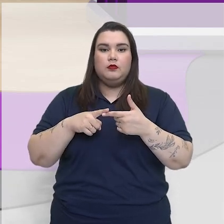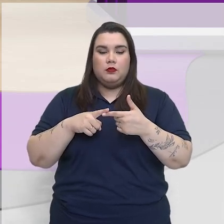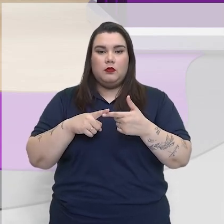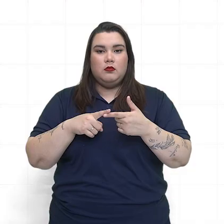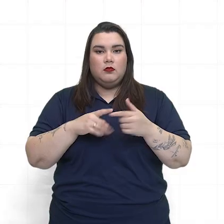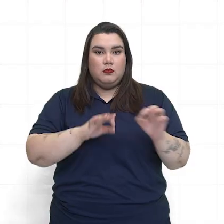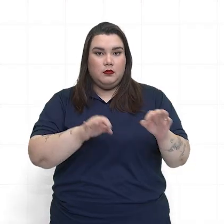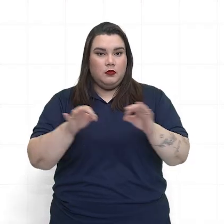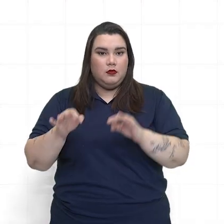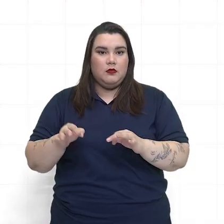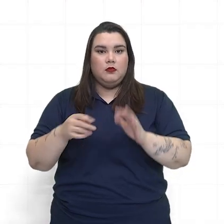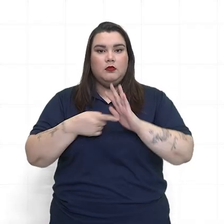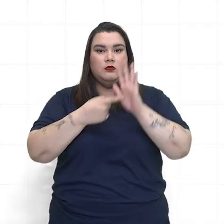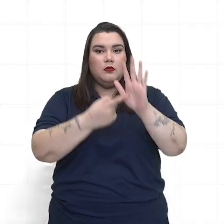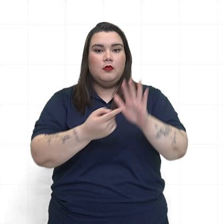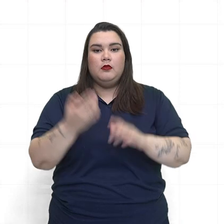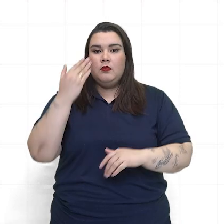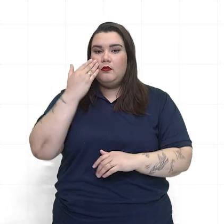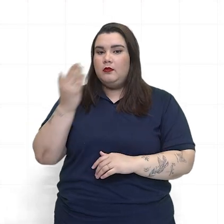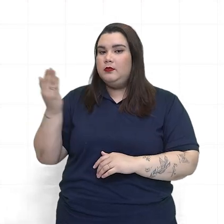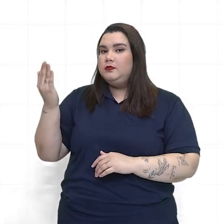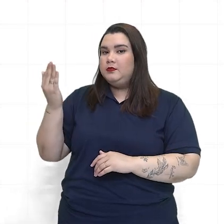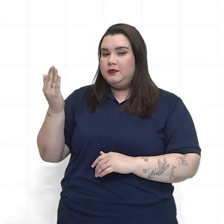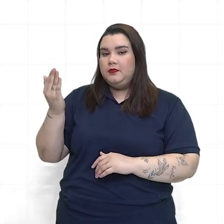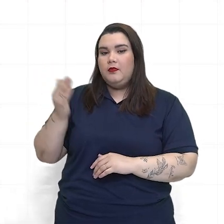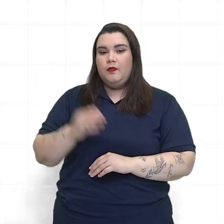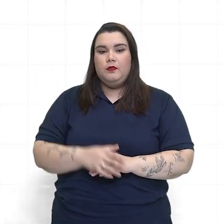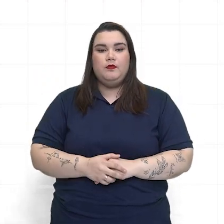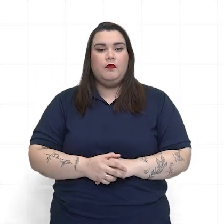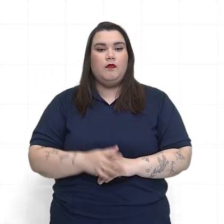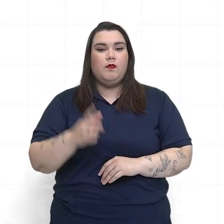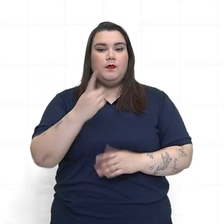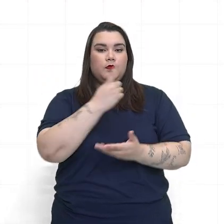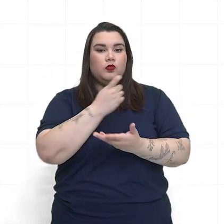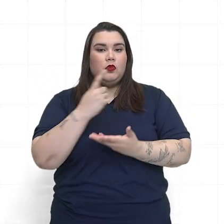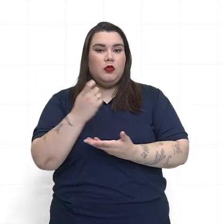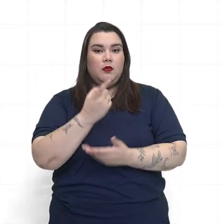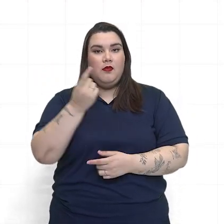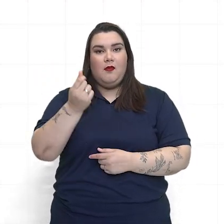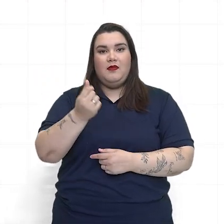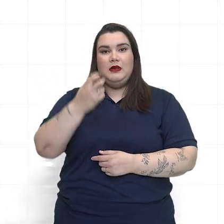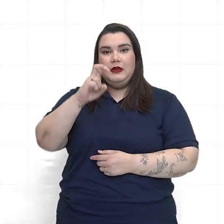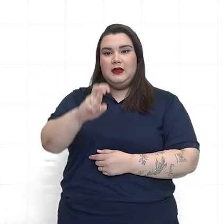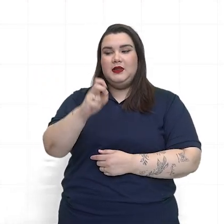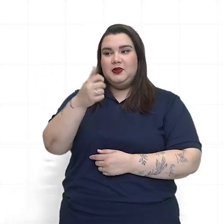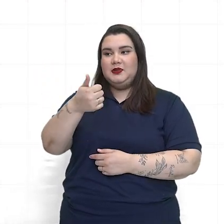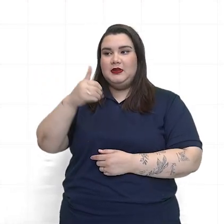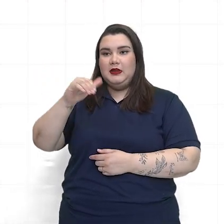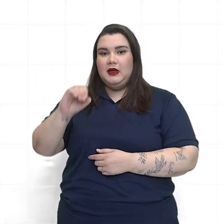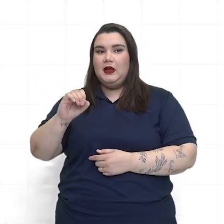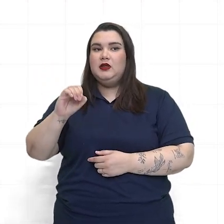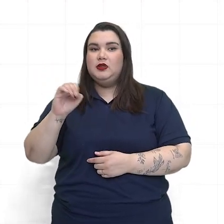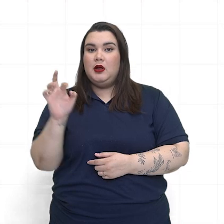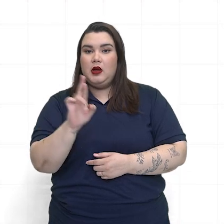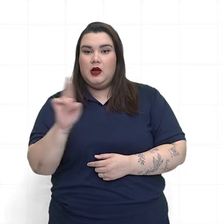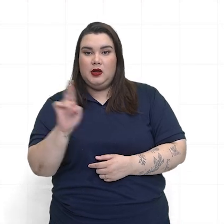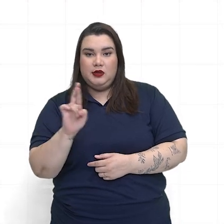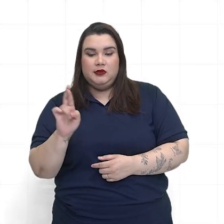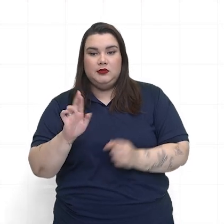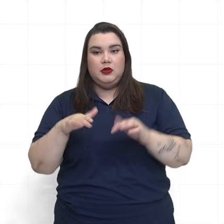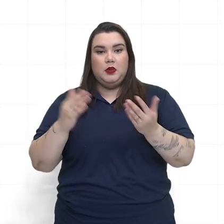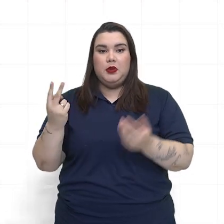desiguais. Então, nessa situação, nós temos o seguinte: olha, o perfume custa 510 e as irmãs